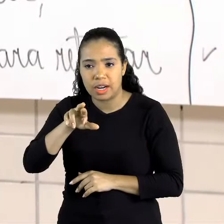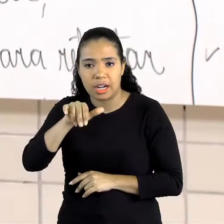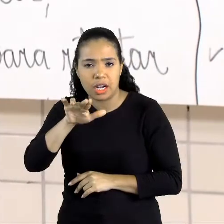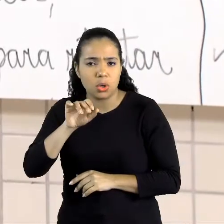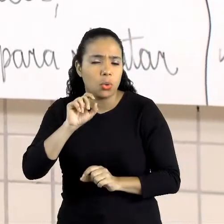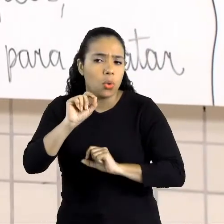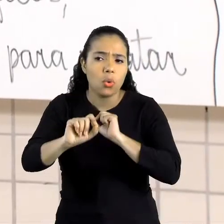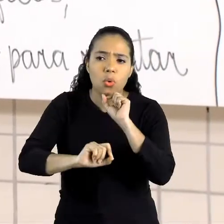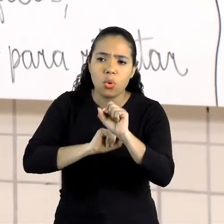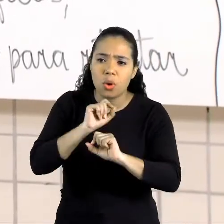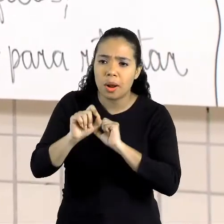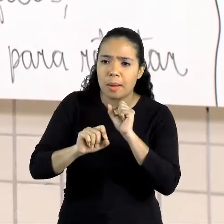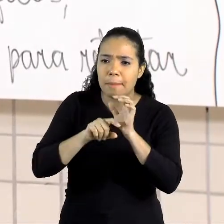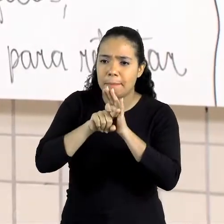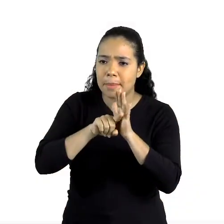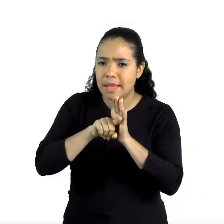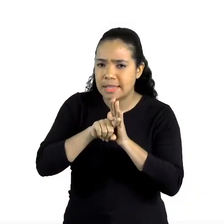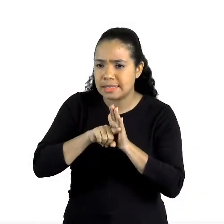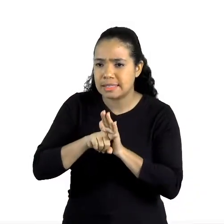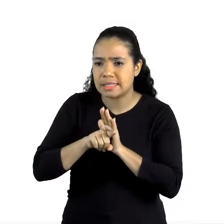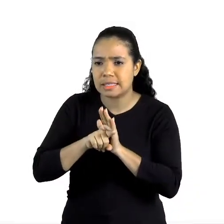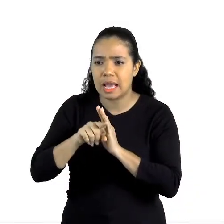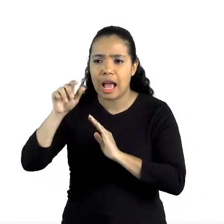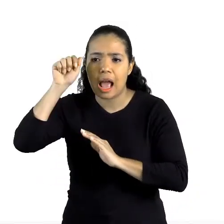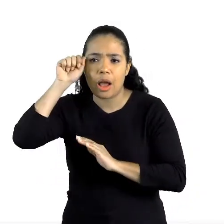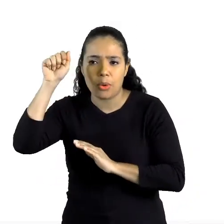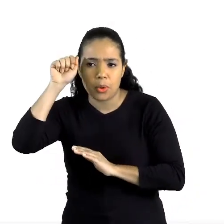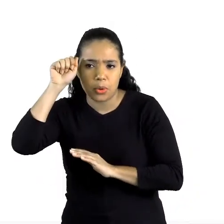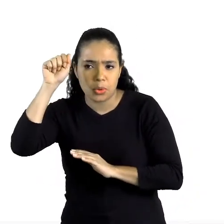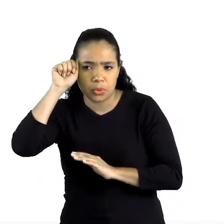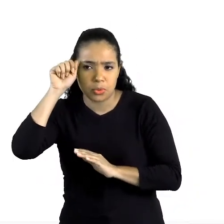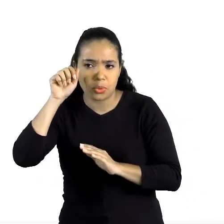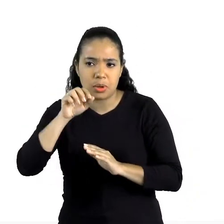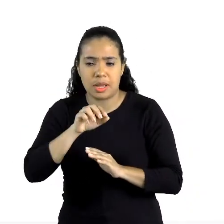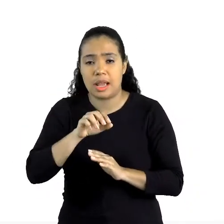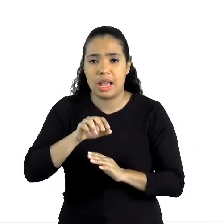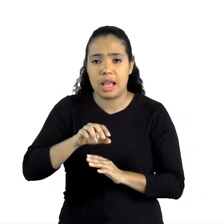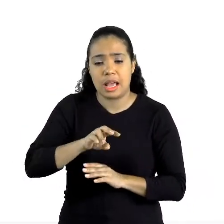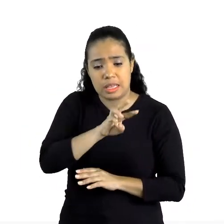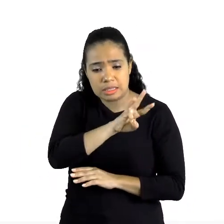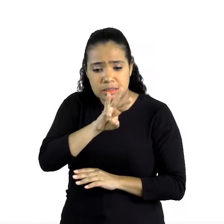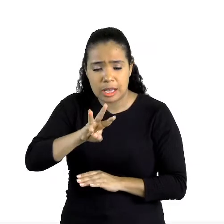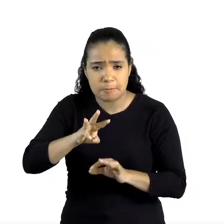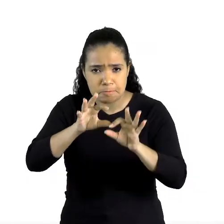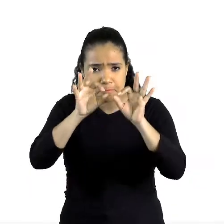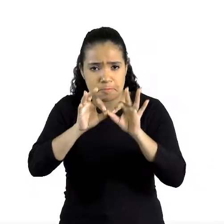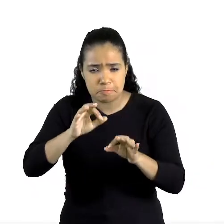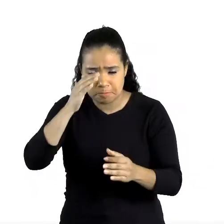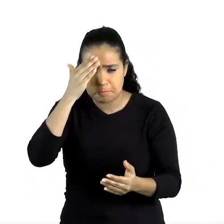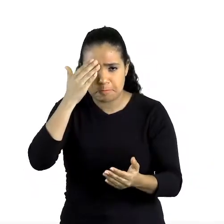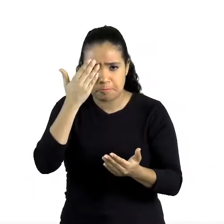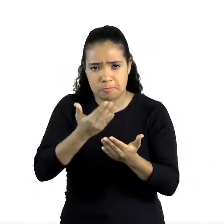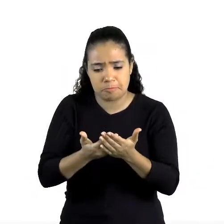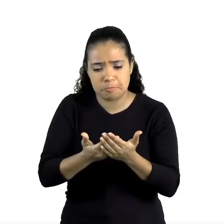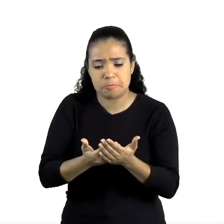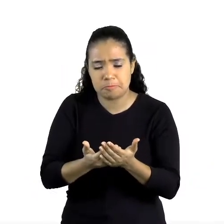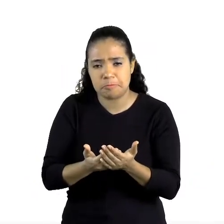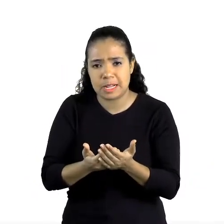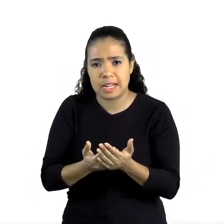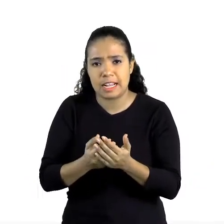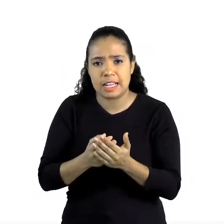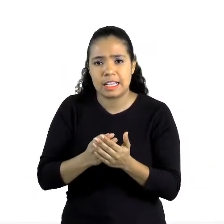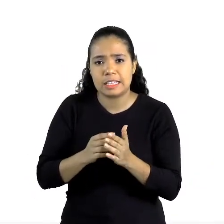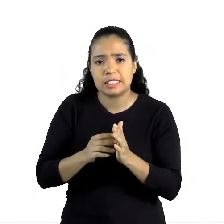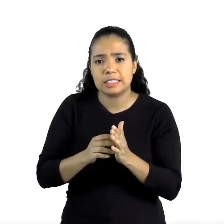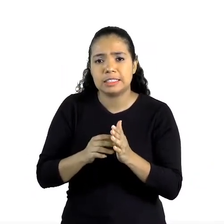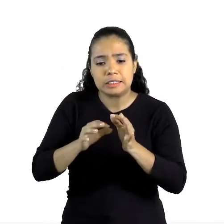Olha, pesquise sobre a biografia do autor em sites confiáveis na internet. Anote algumas informações sobre o